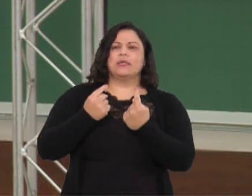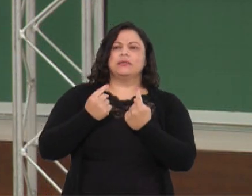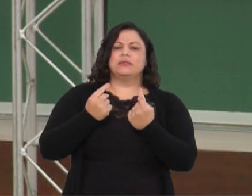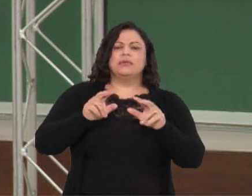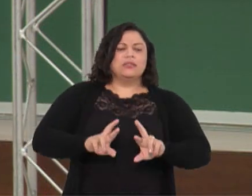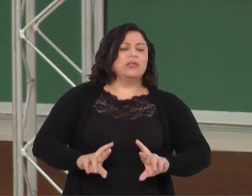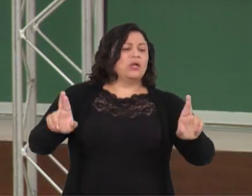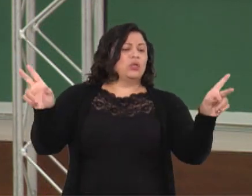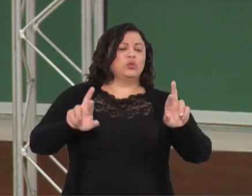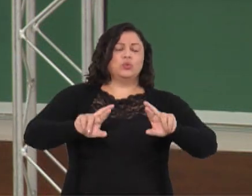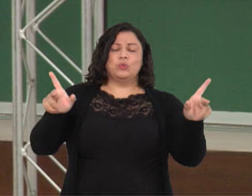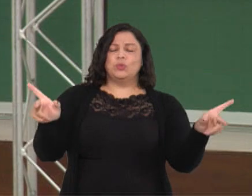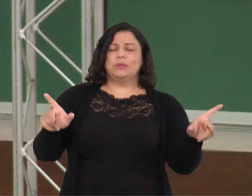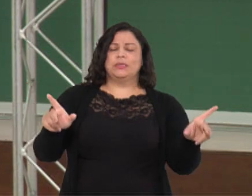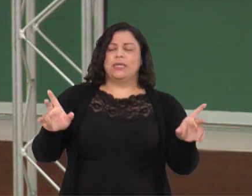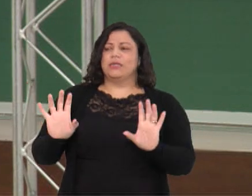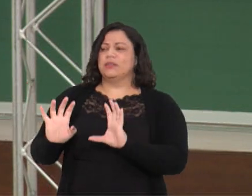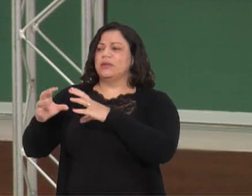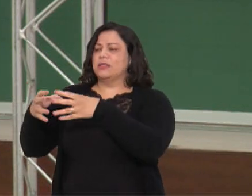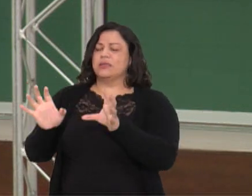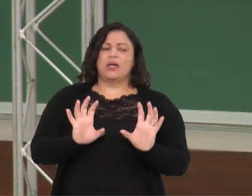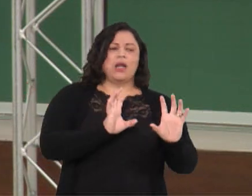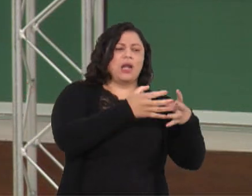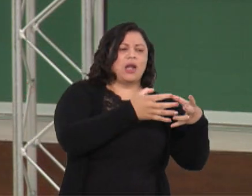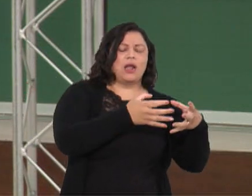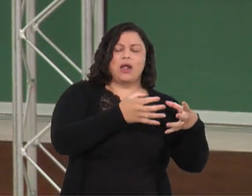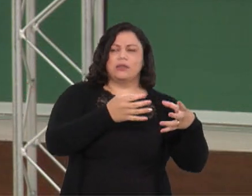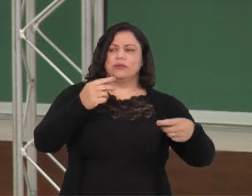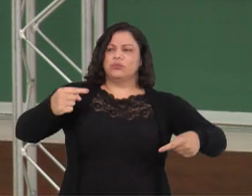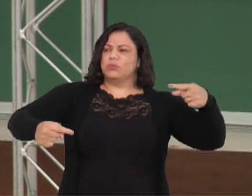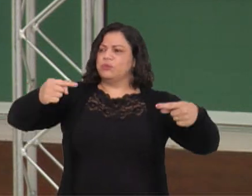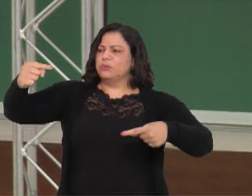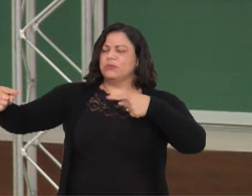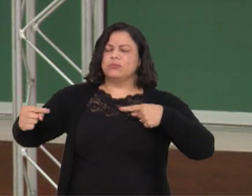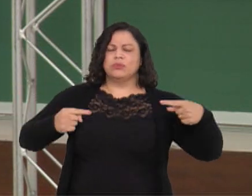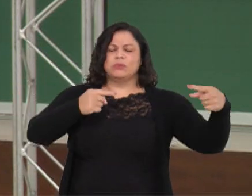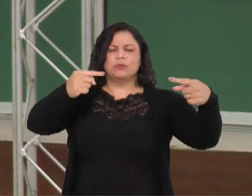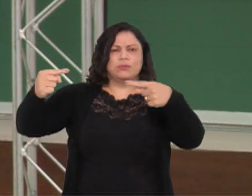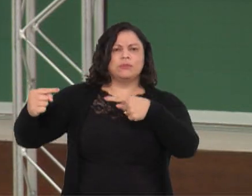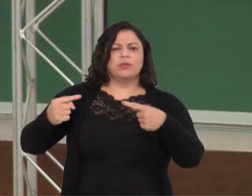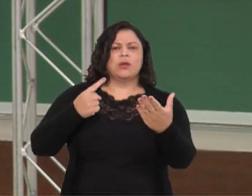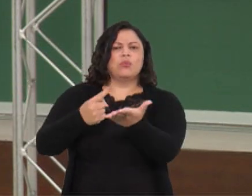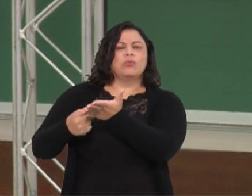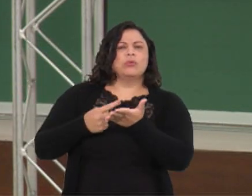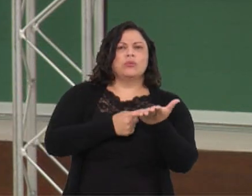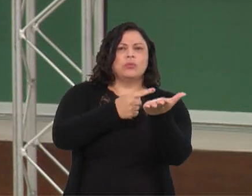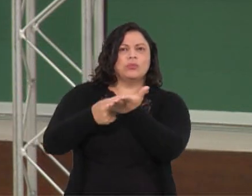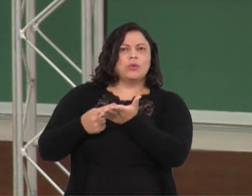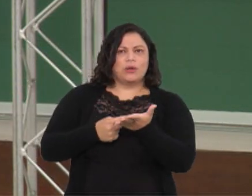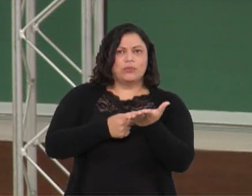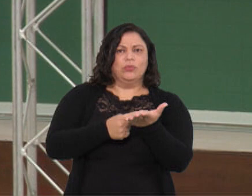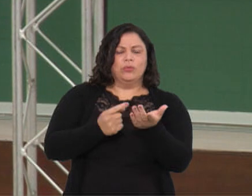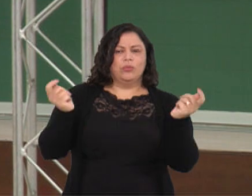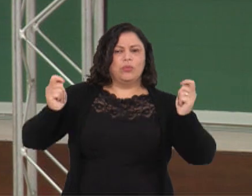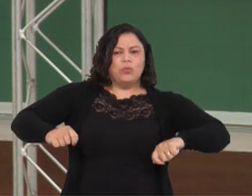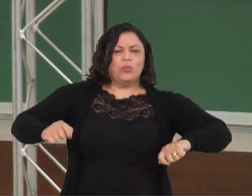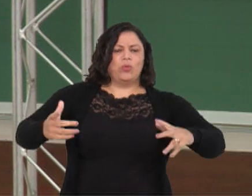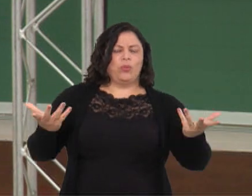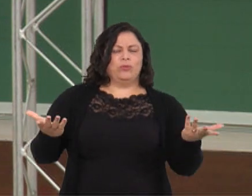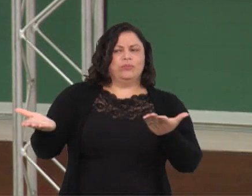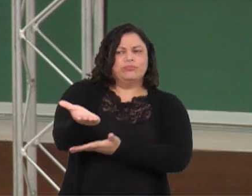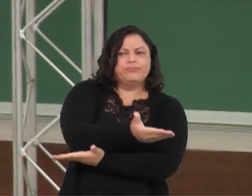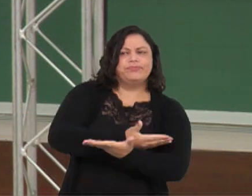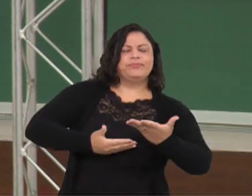as diferentes classes e tentar um acordo, tentar uma harmonia. O grande problema